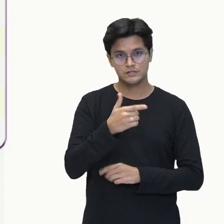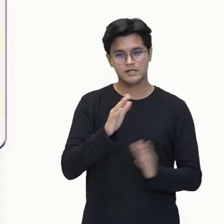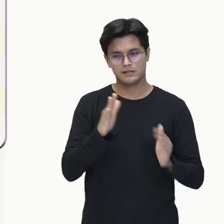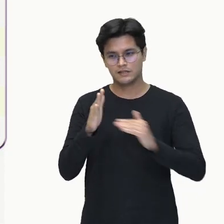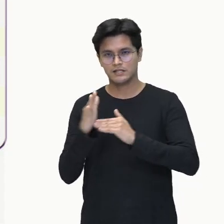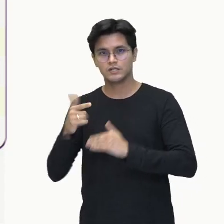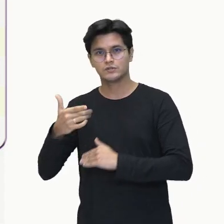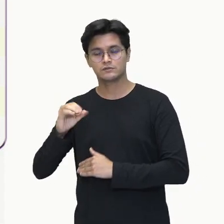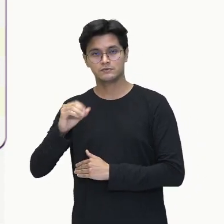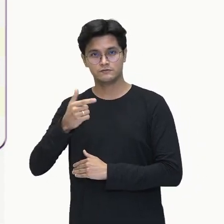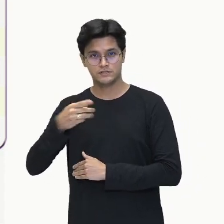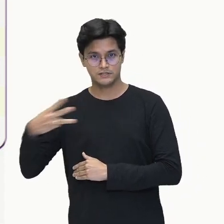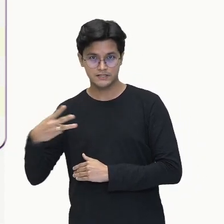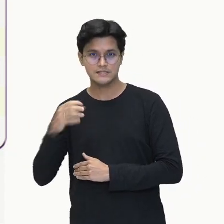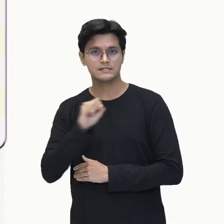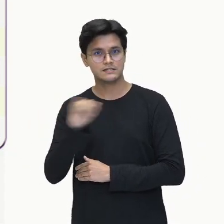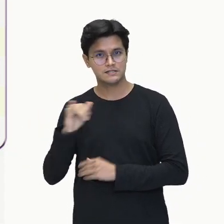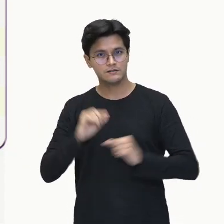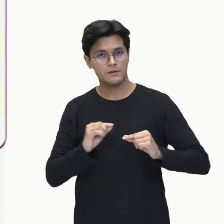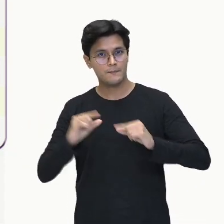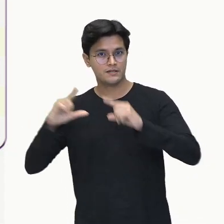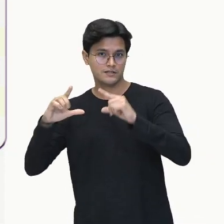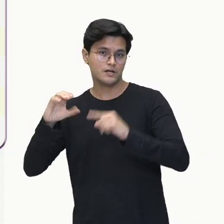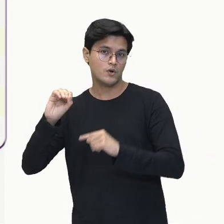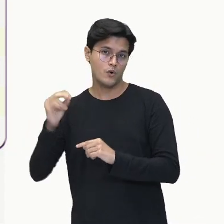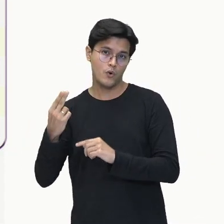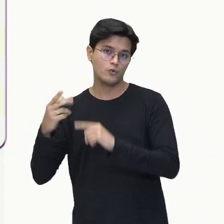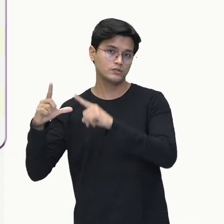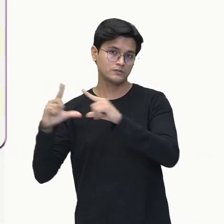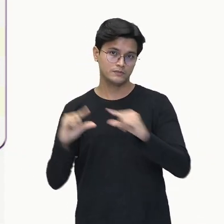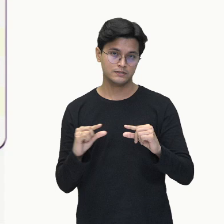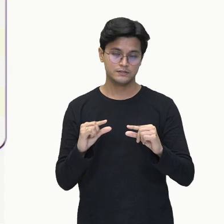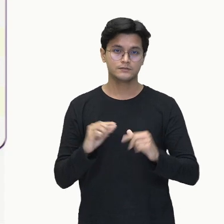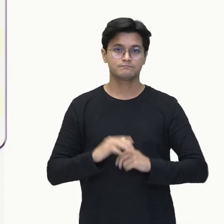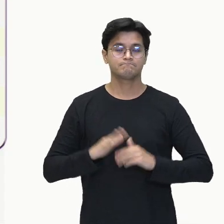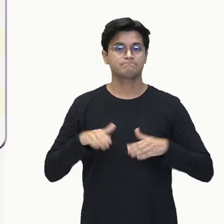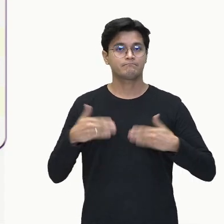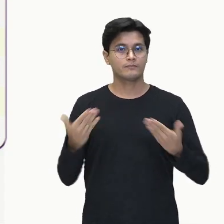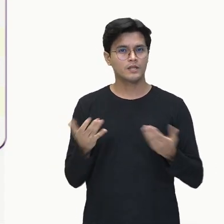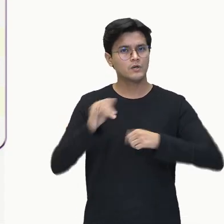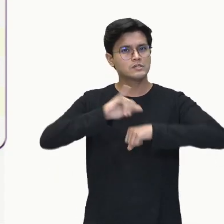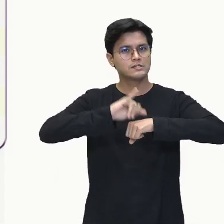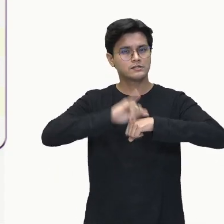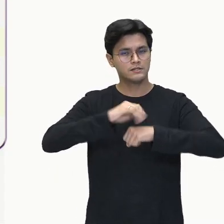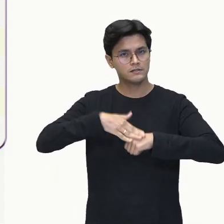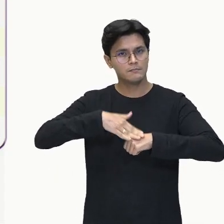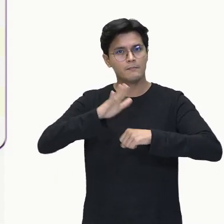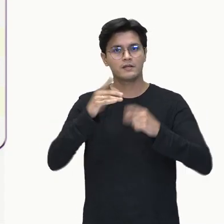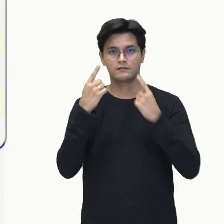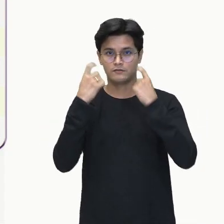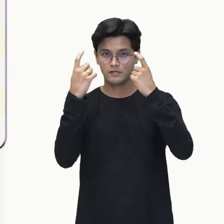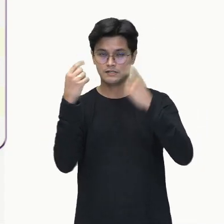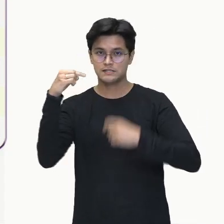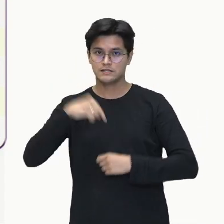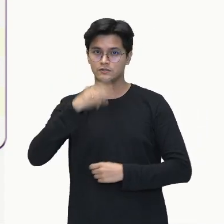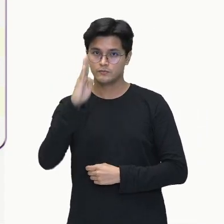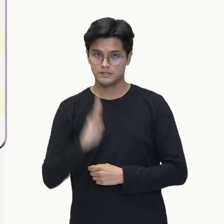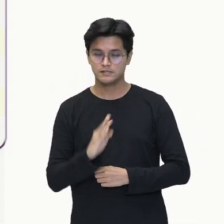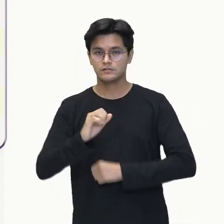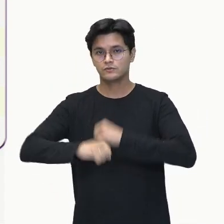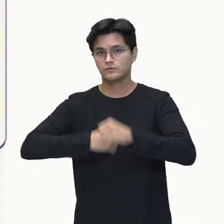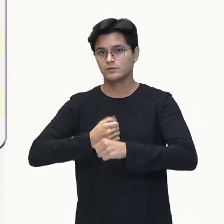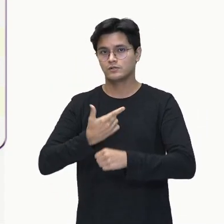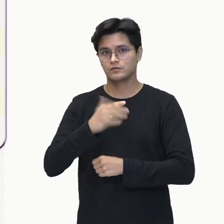permaneceram os mesmos ou se retroagiram, tá bom? Então a cidade mais violenta do Brasil em 2023